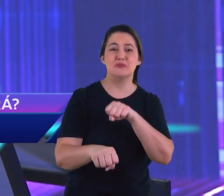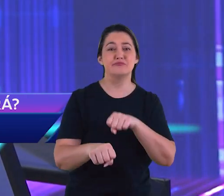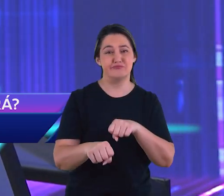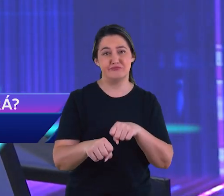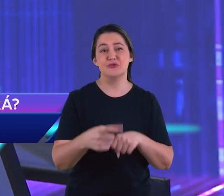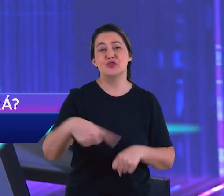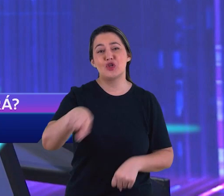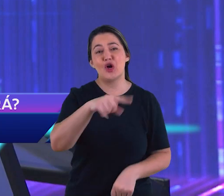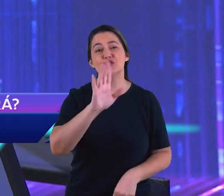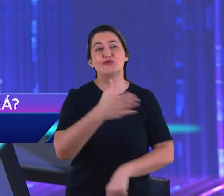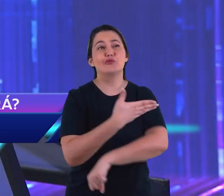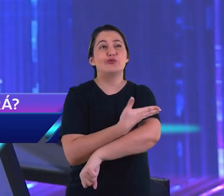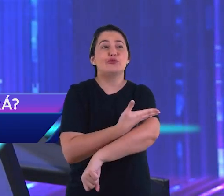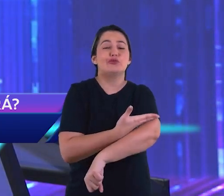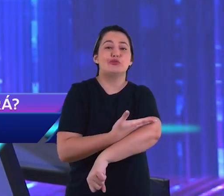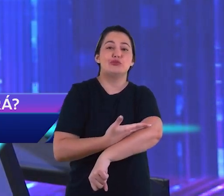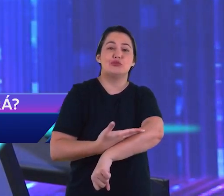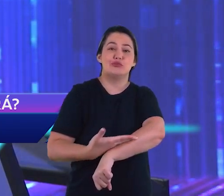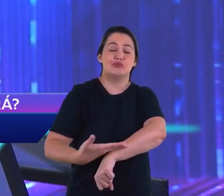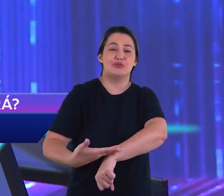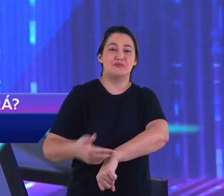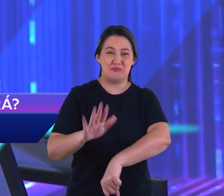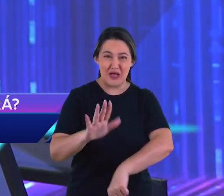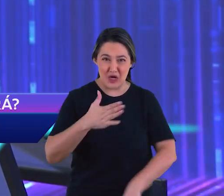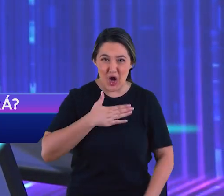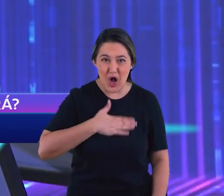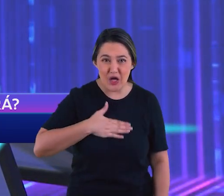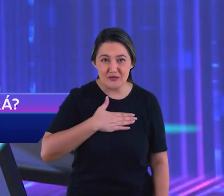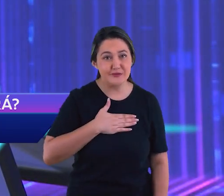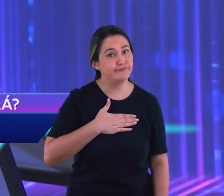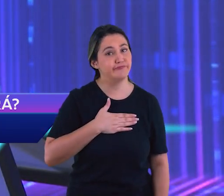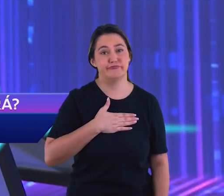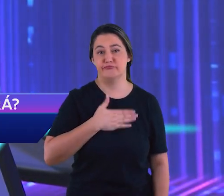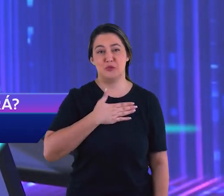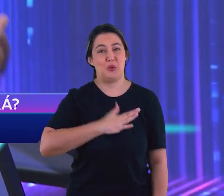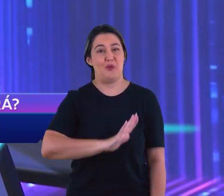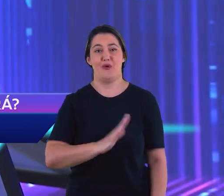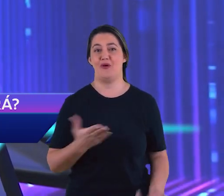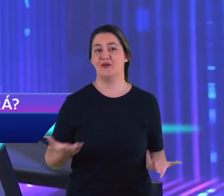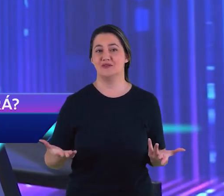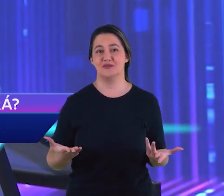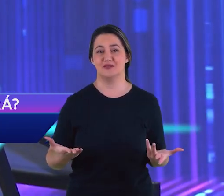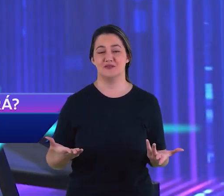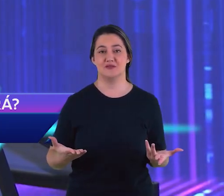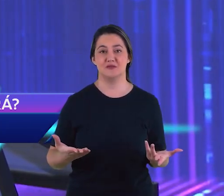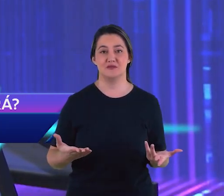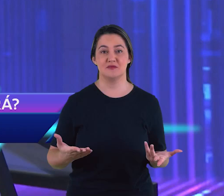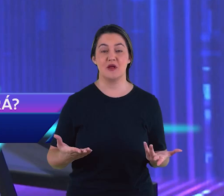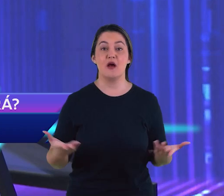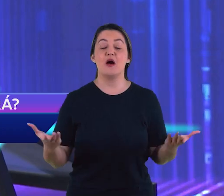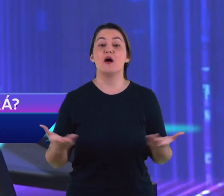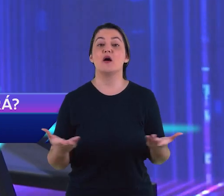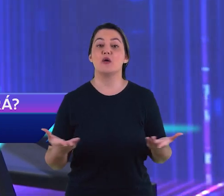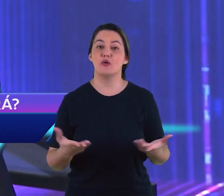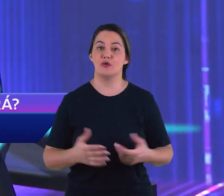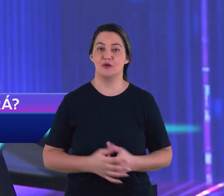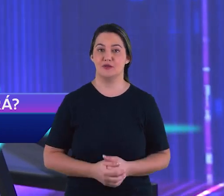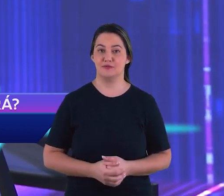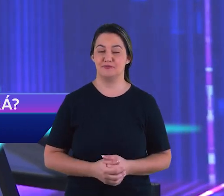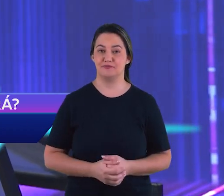nossa realidade. E nós não gostamos disso. Ninguém quer o mal.